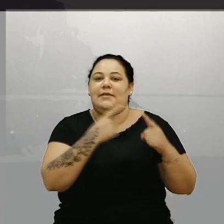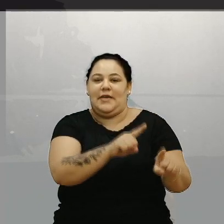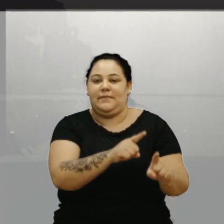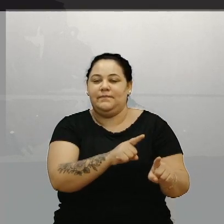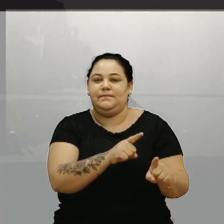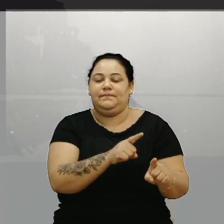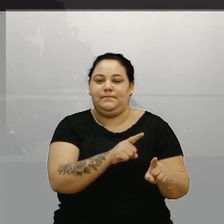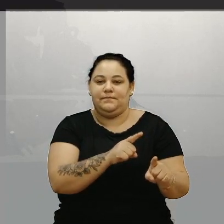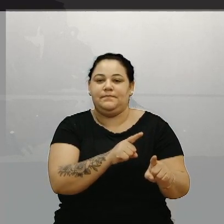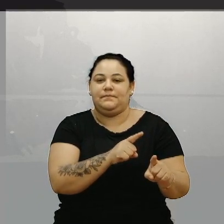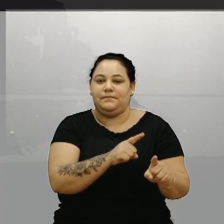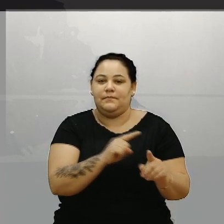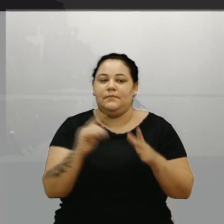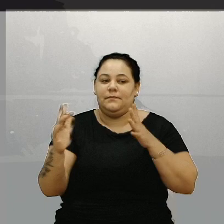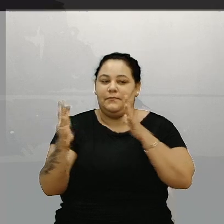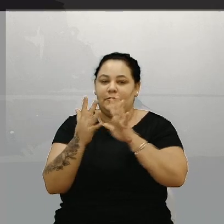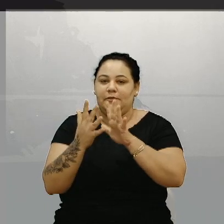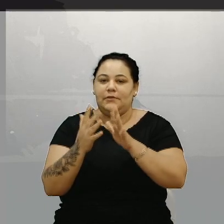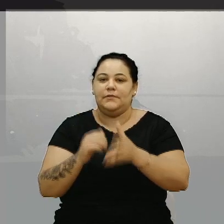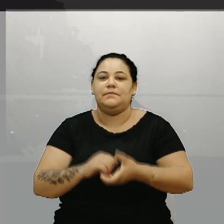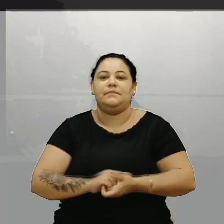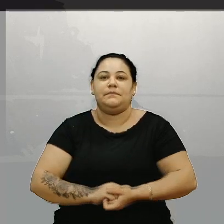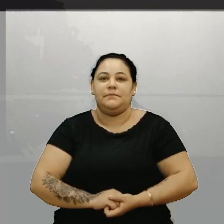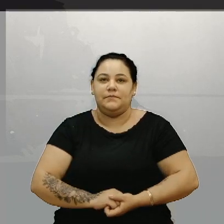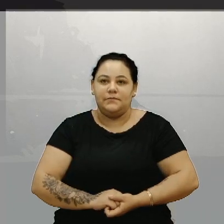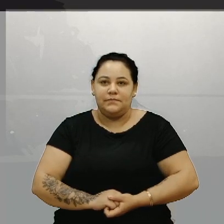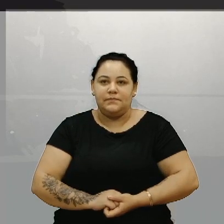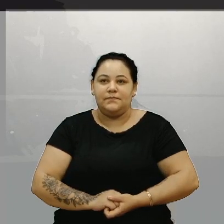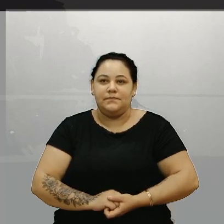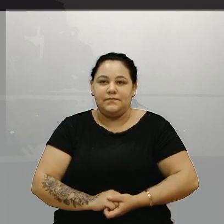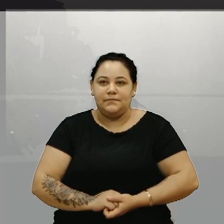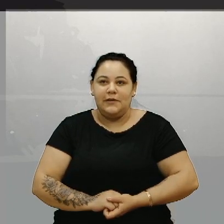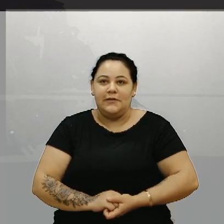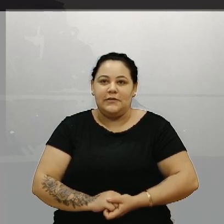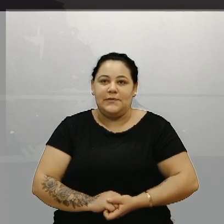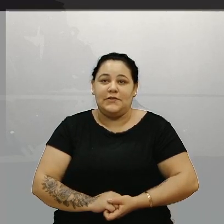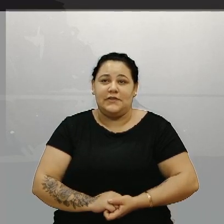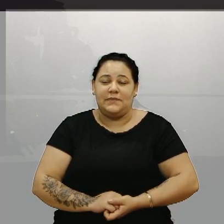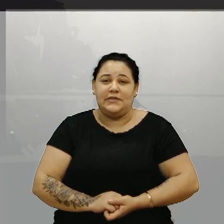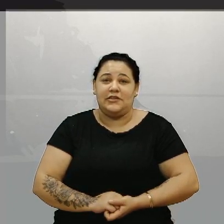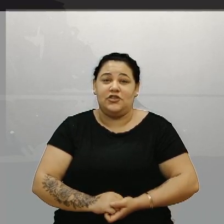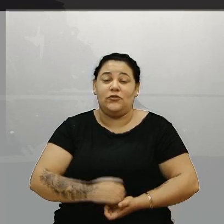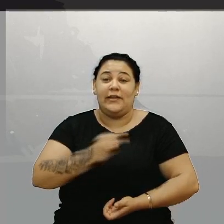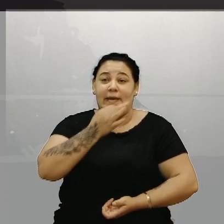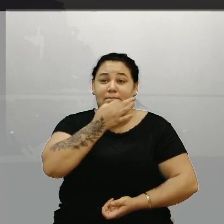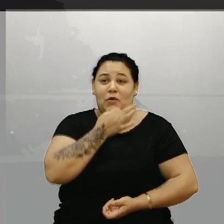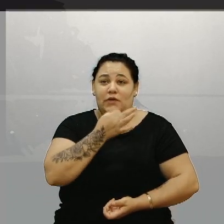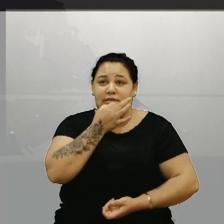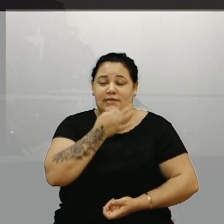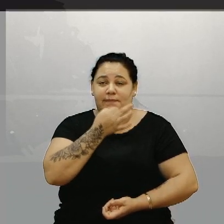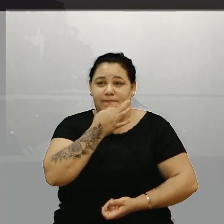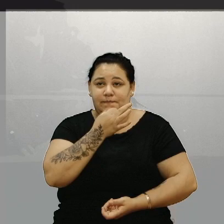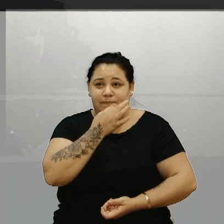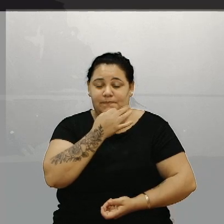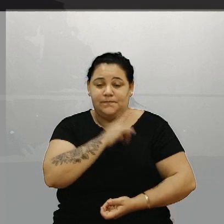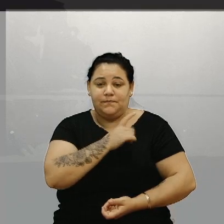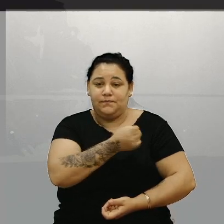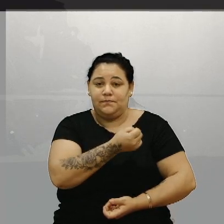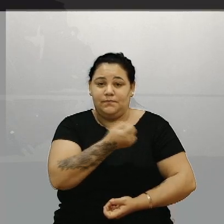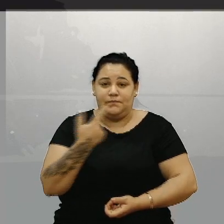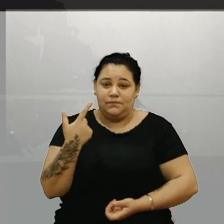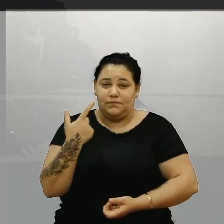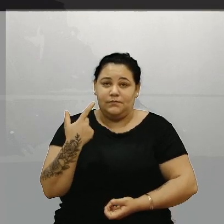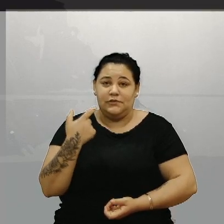dificuldades, né, e necessidades que nós vamos ter que enfrentar nesse momento. Em Caxias do Sul, enfrentamos esses desafios cruciais que demandam